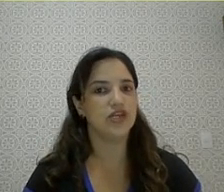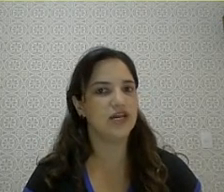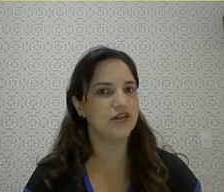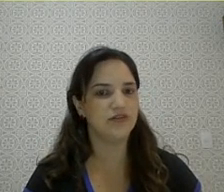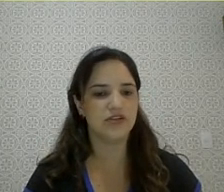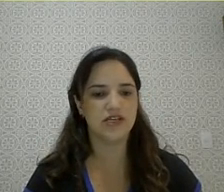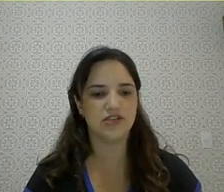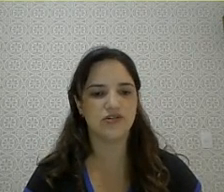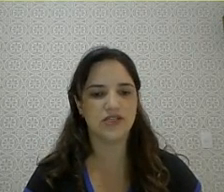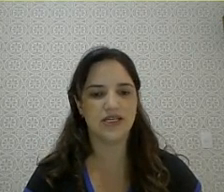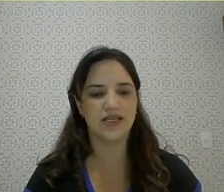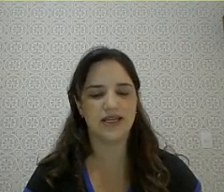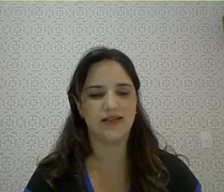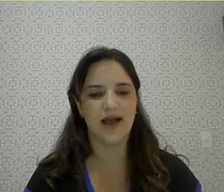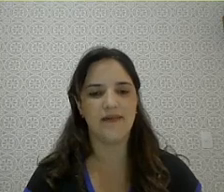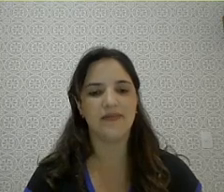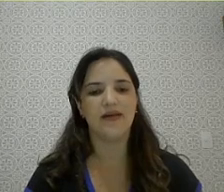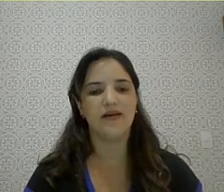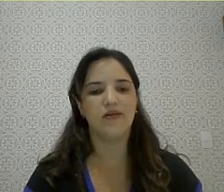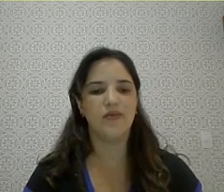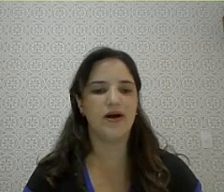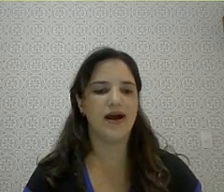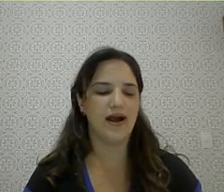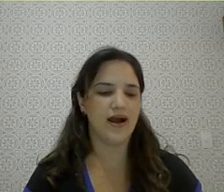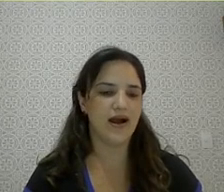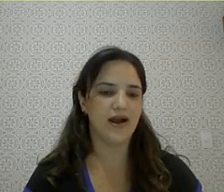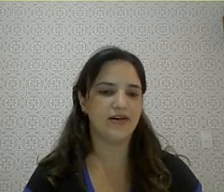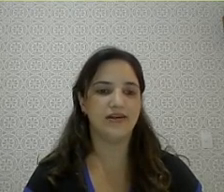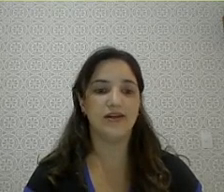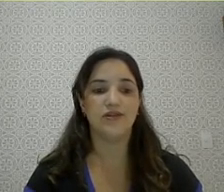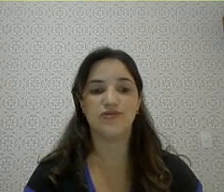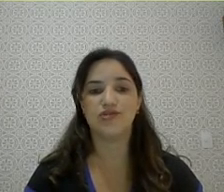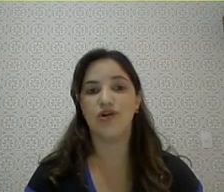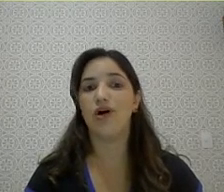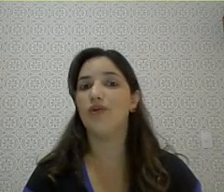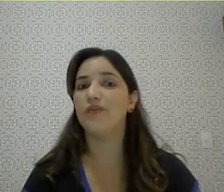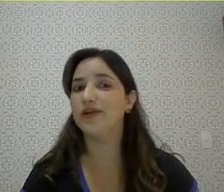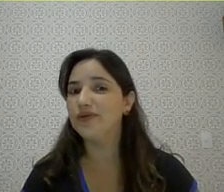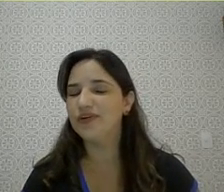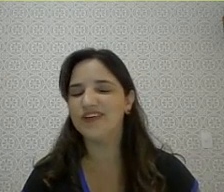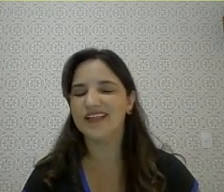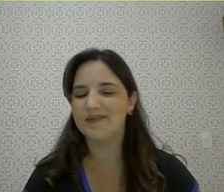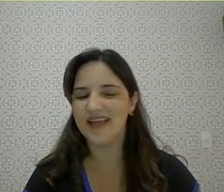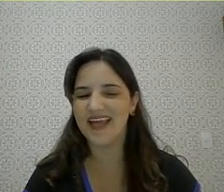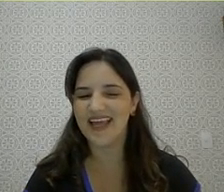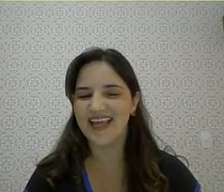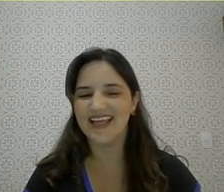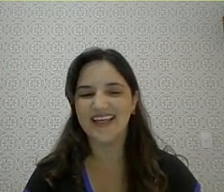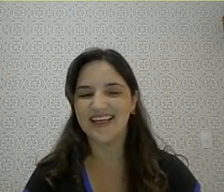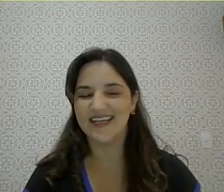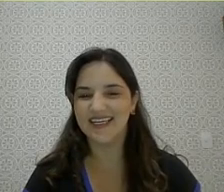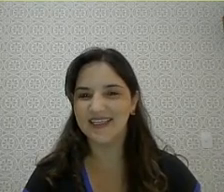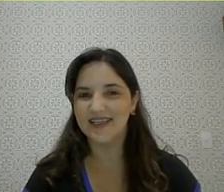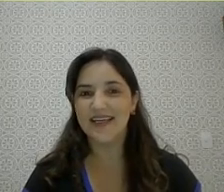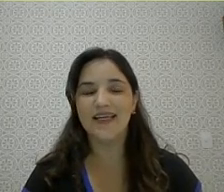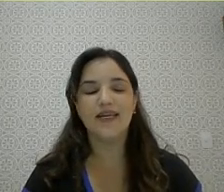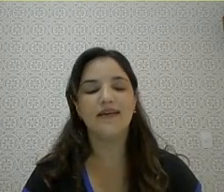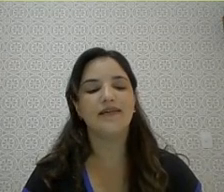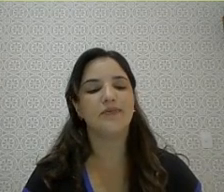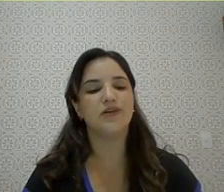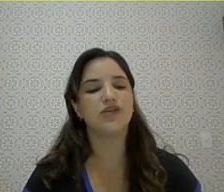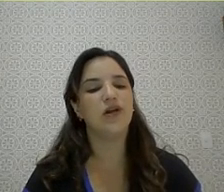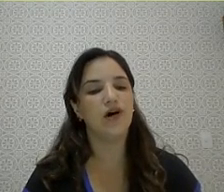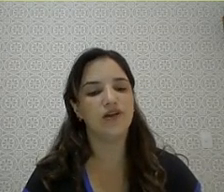Do jeito que vocês conseguirem, tá? Uma árvore, um sol, uma nuvem também, hã?